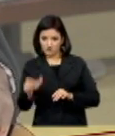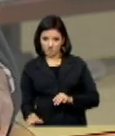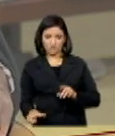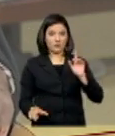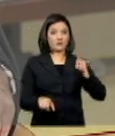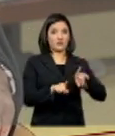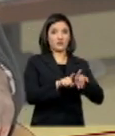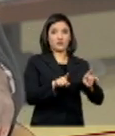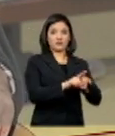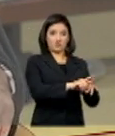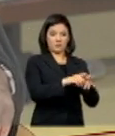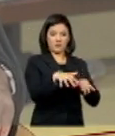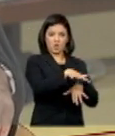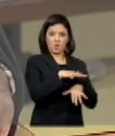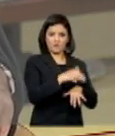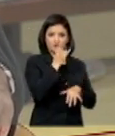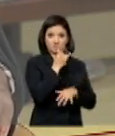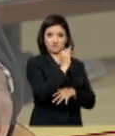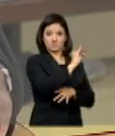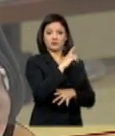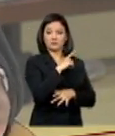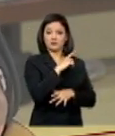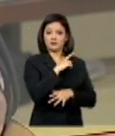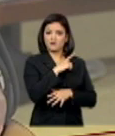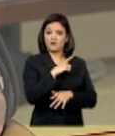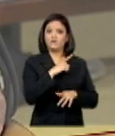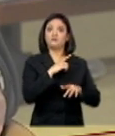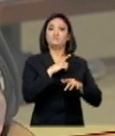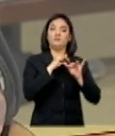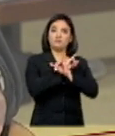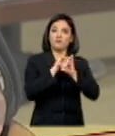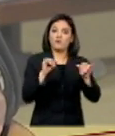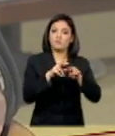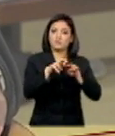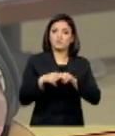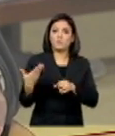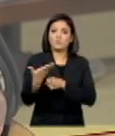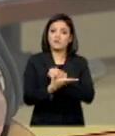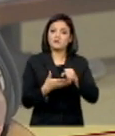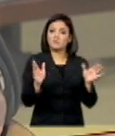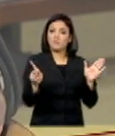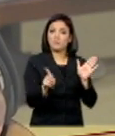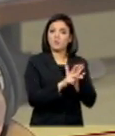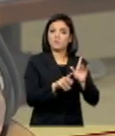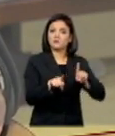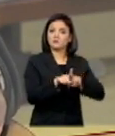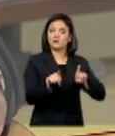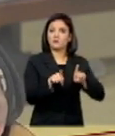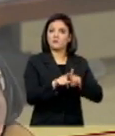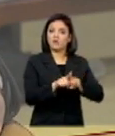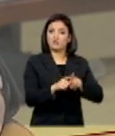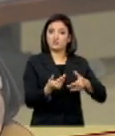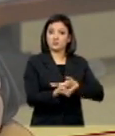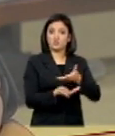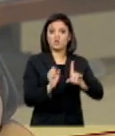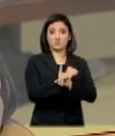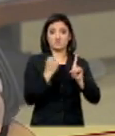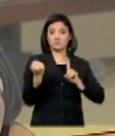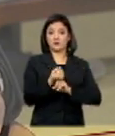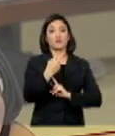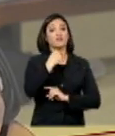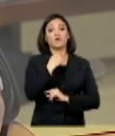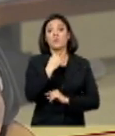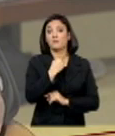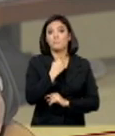específica informada por princípios próprios notadamente da solidariedade social que não pode ser